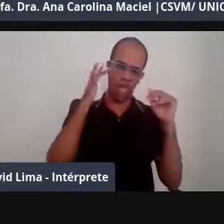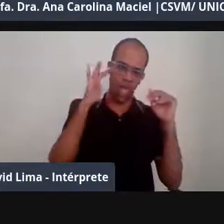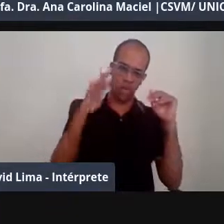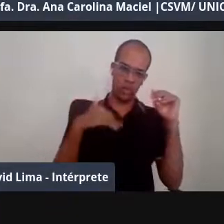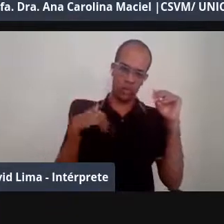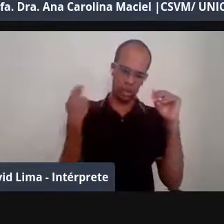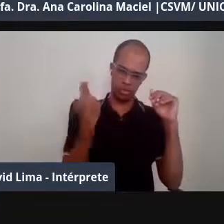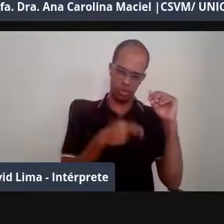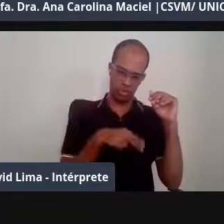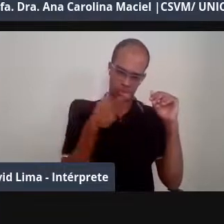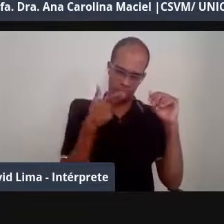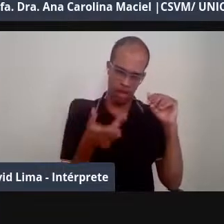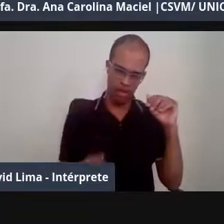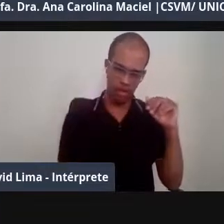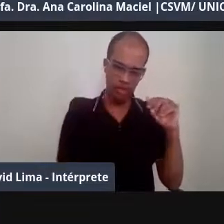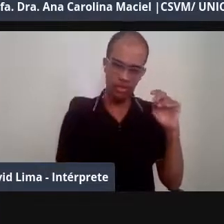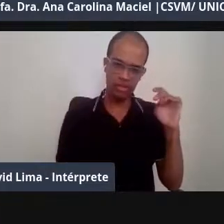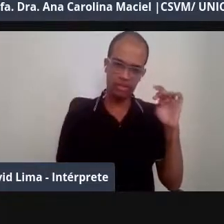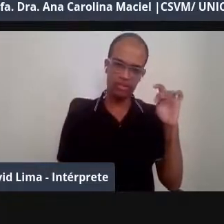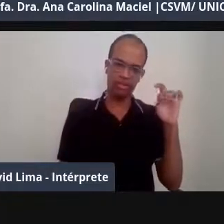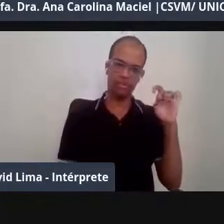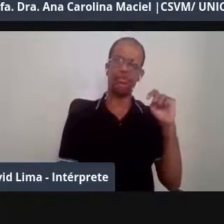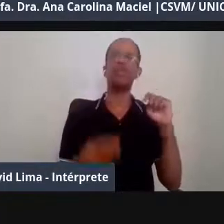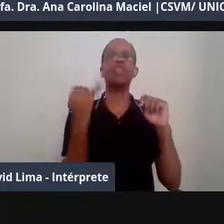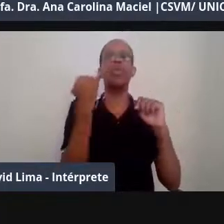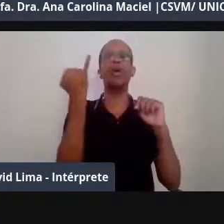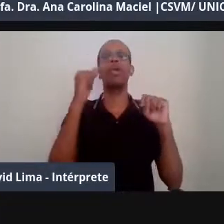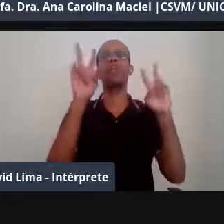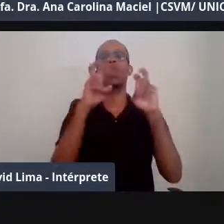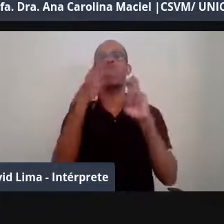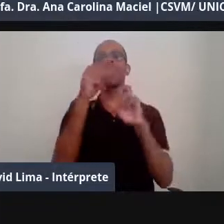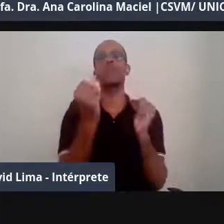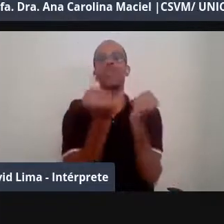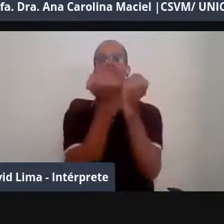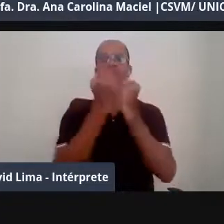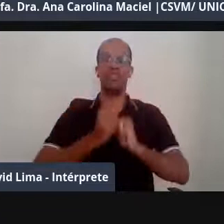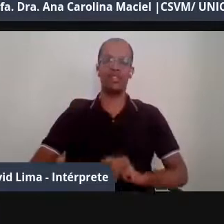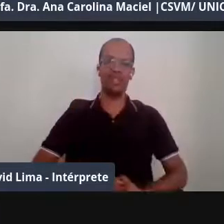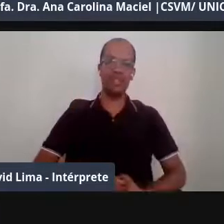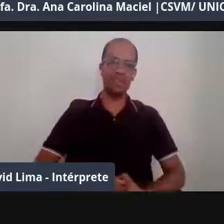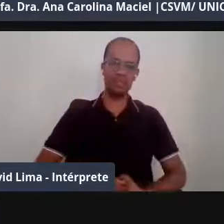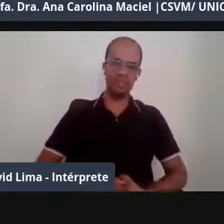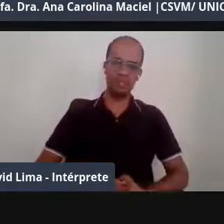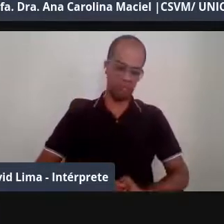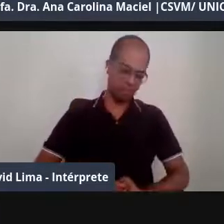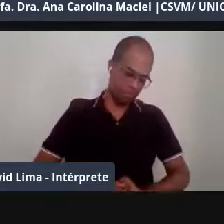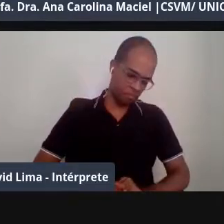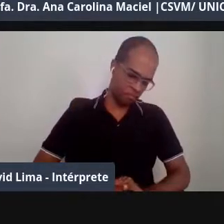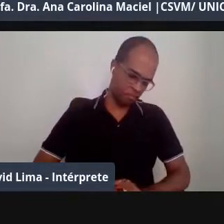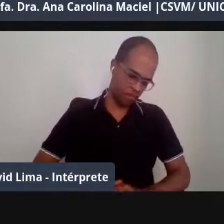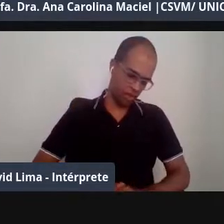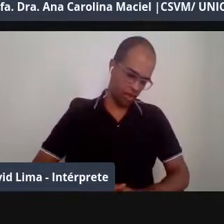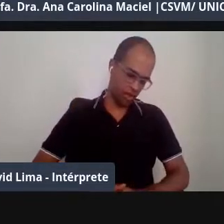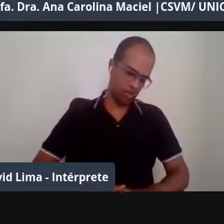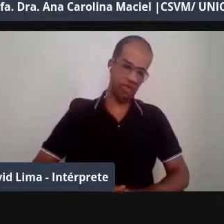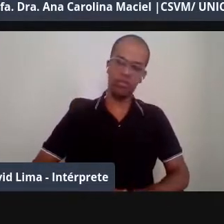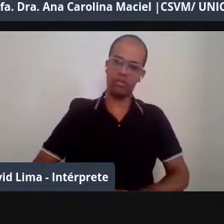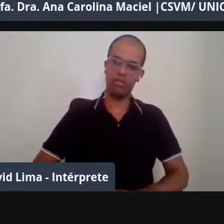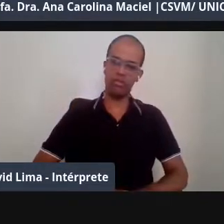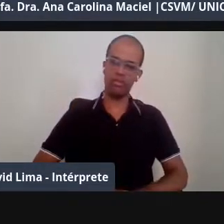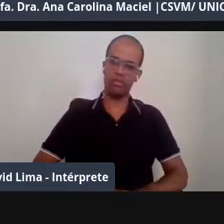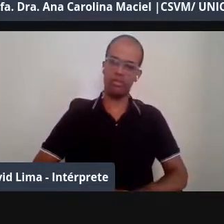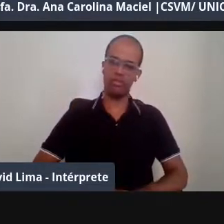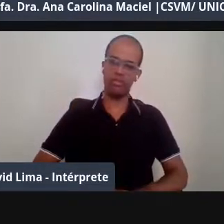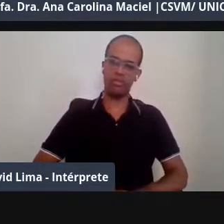pronuncia meu nome. Importante as causas que você defende. Está acima dos nossos nomes, né? Isso, estamos